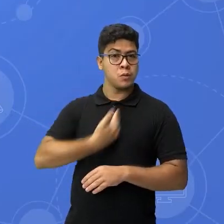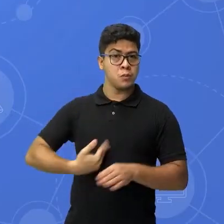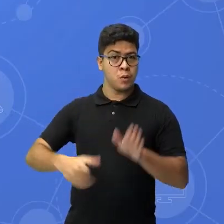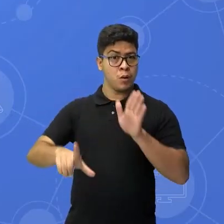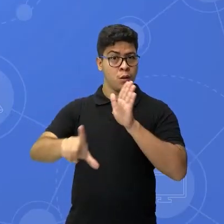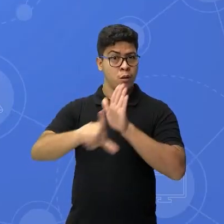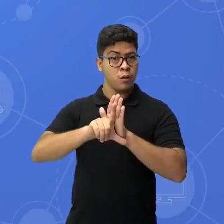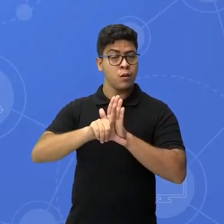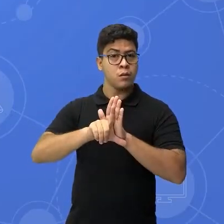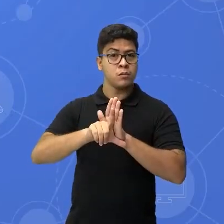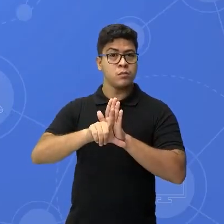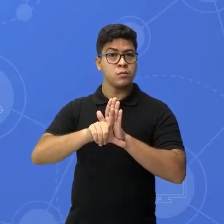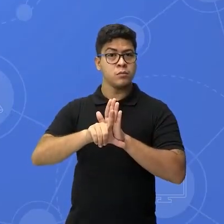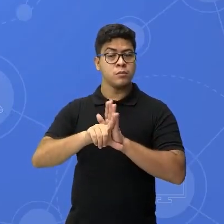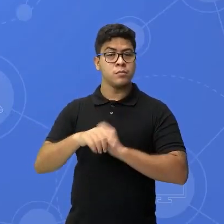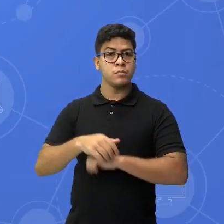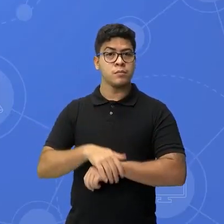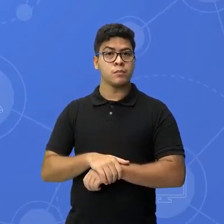foi